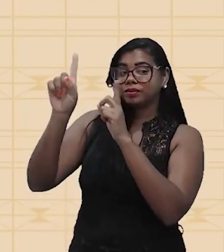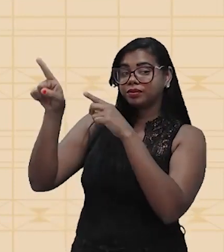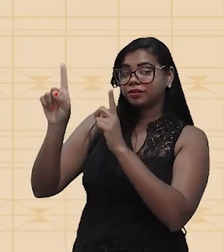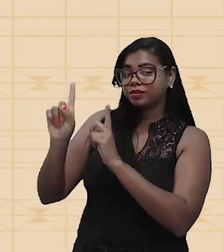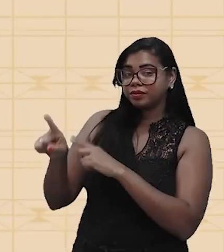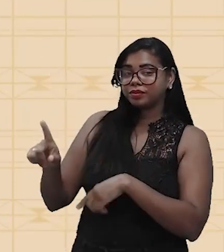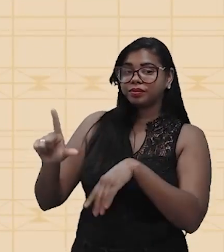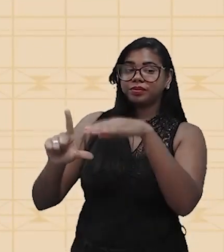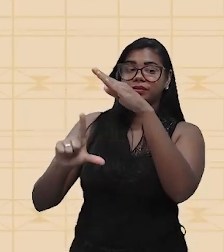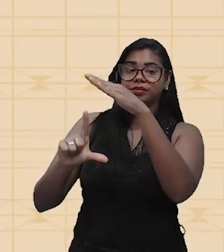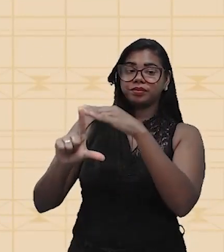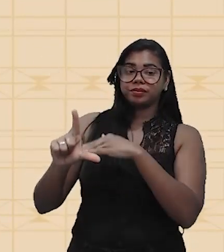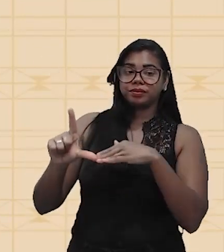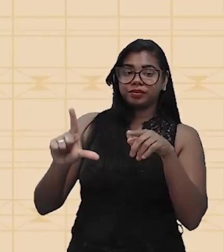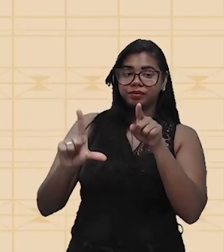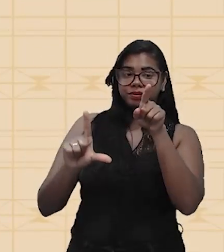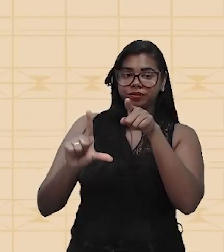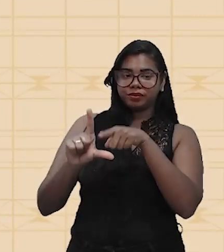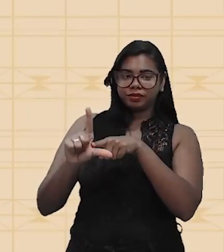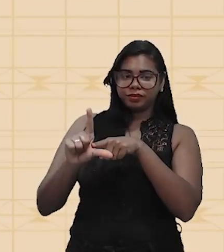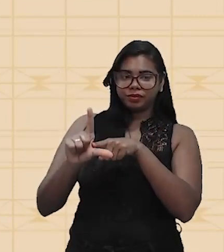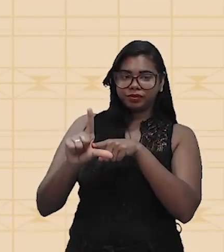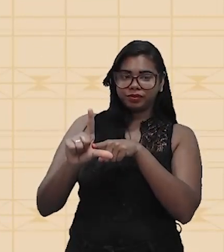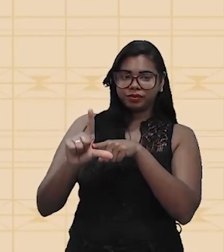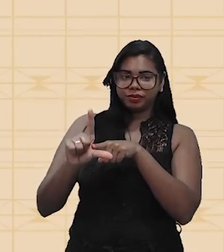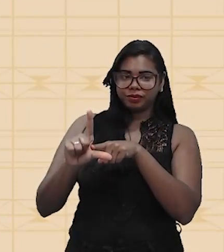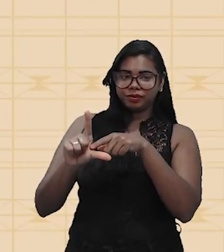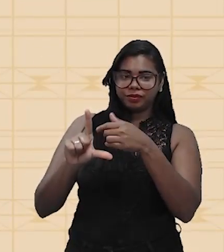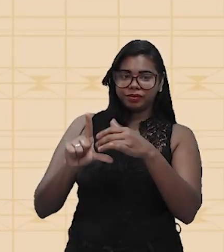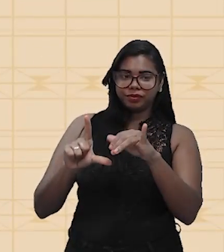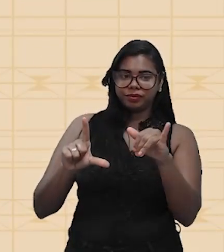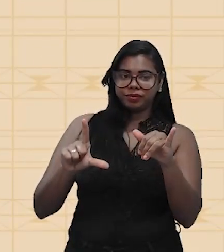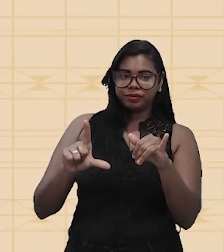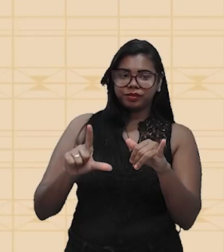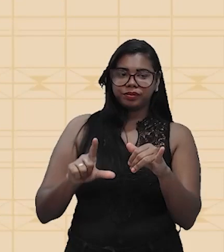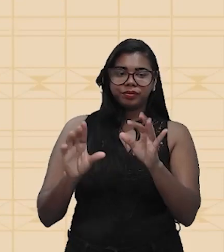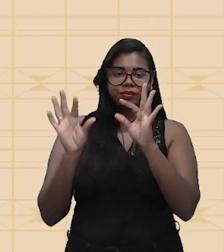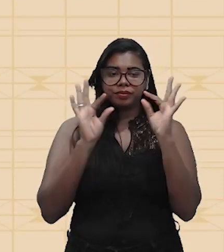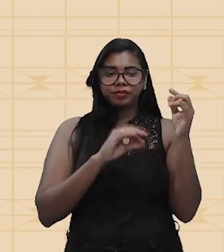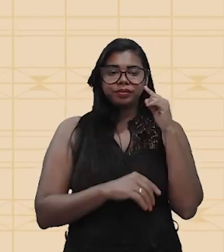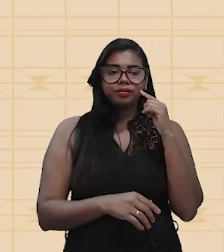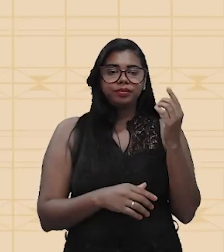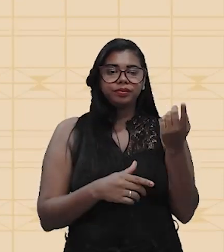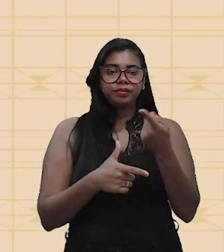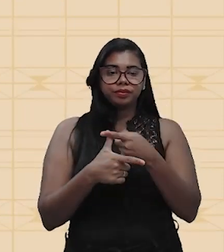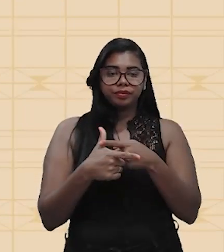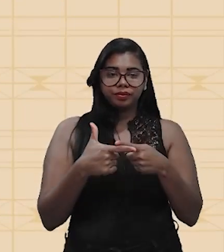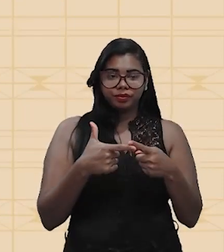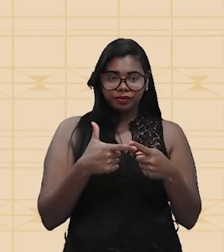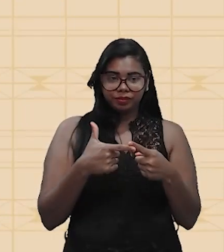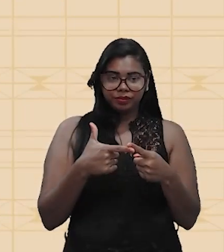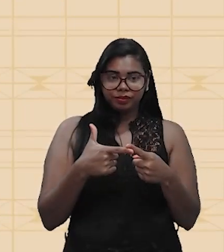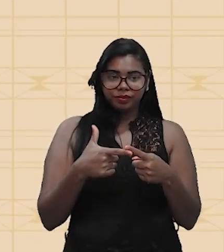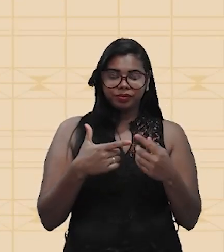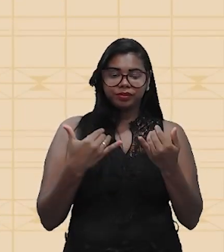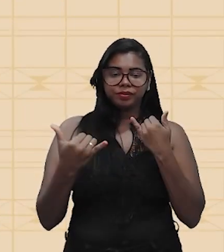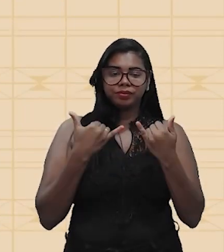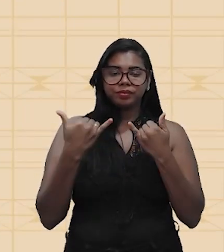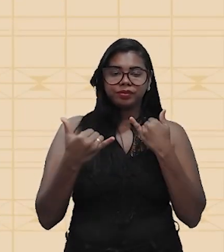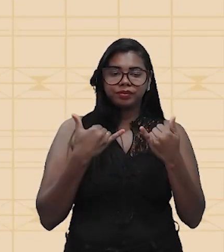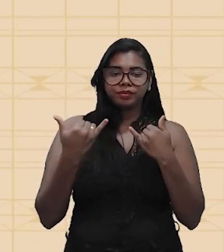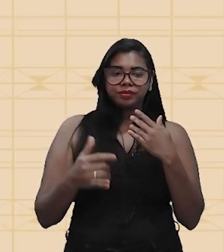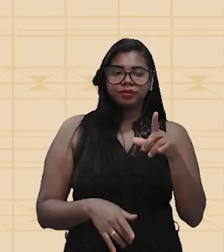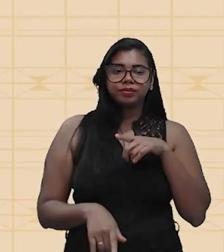um dos eixos a DDP e no outro a corrente, quando você divide essas duas informações, nós vamos